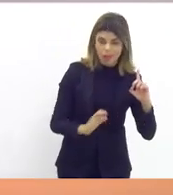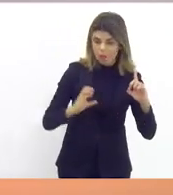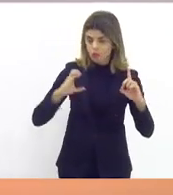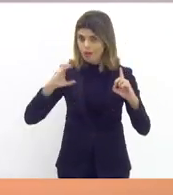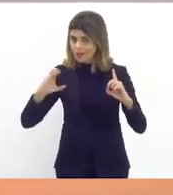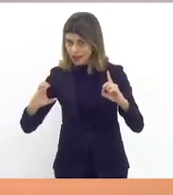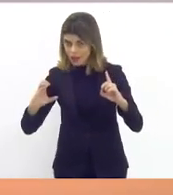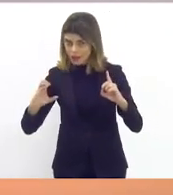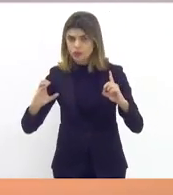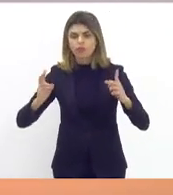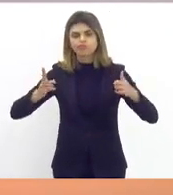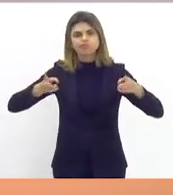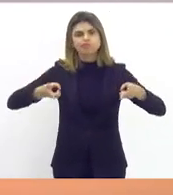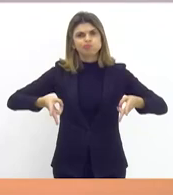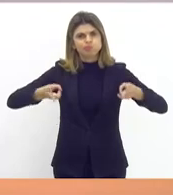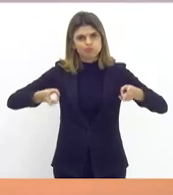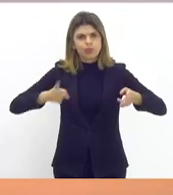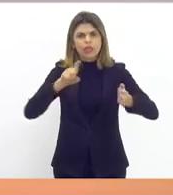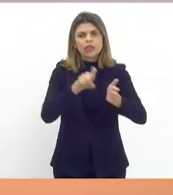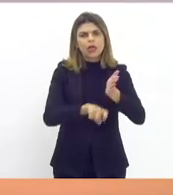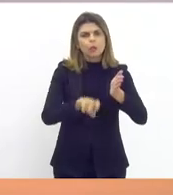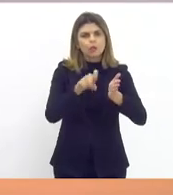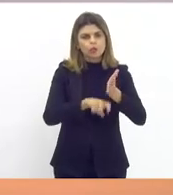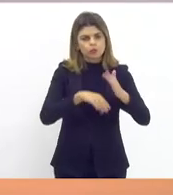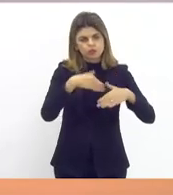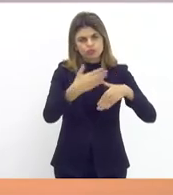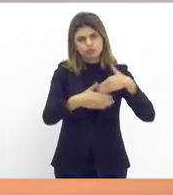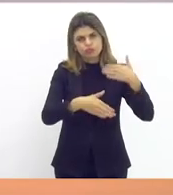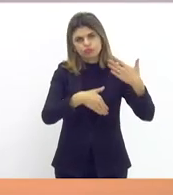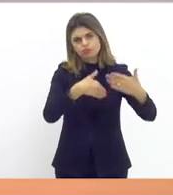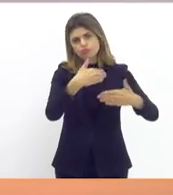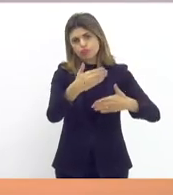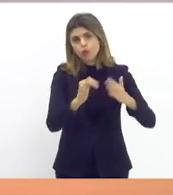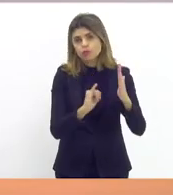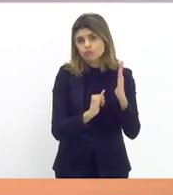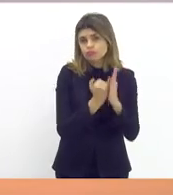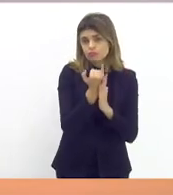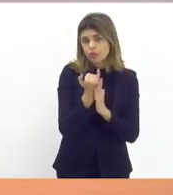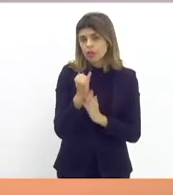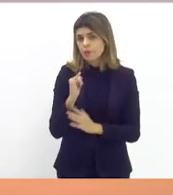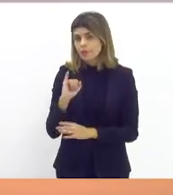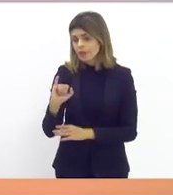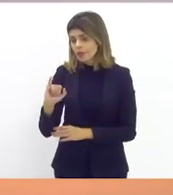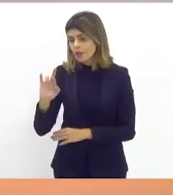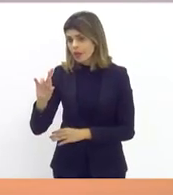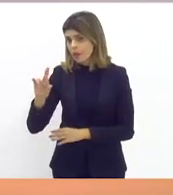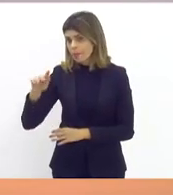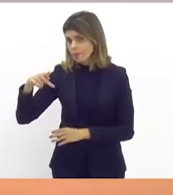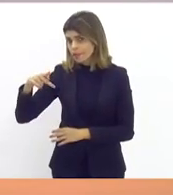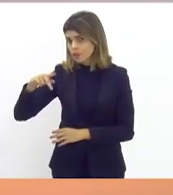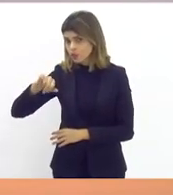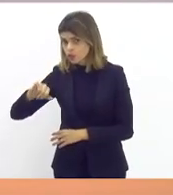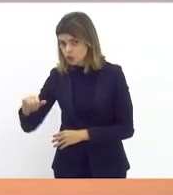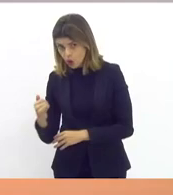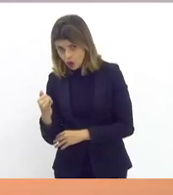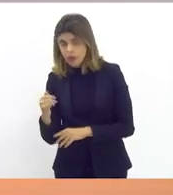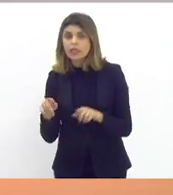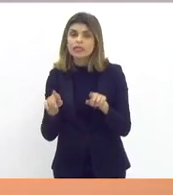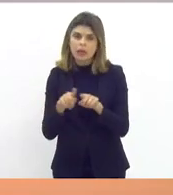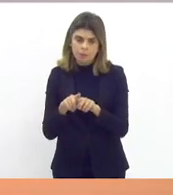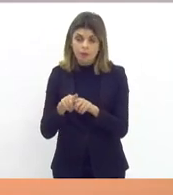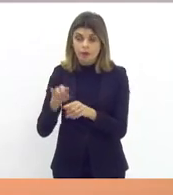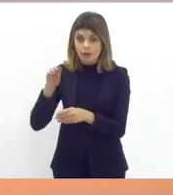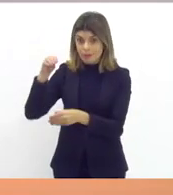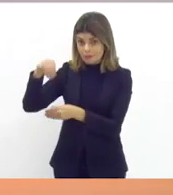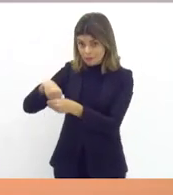e do IBS e ficar com a tributação do Simples para o lucro, o IRPJ e CSLL, para a contribuição patronal sobre